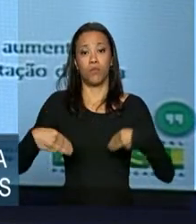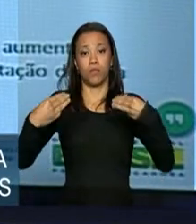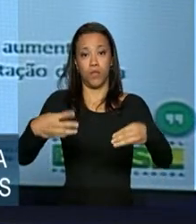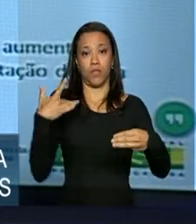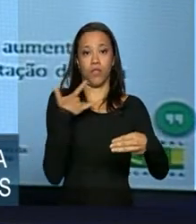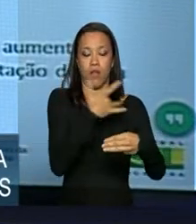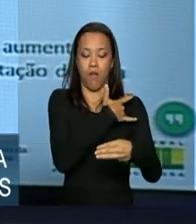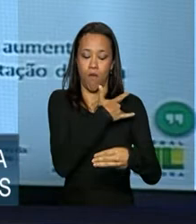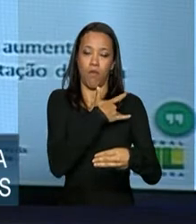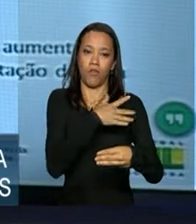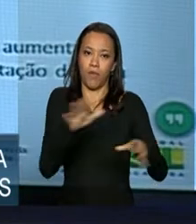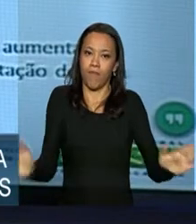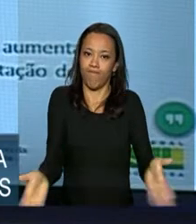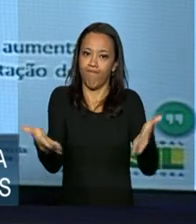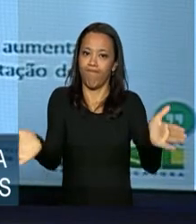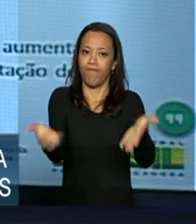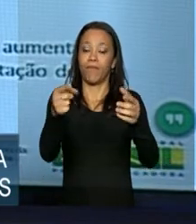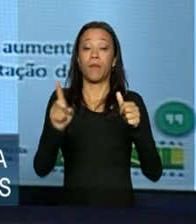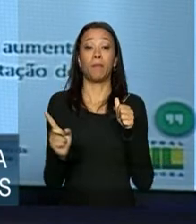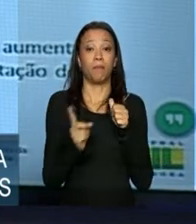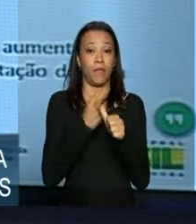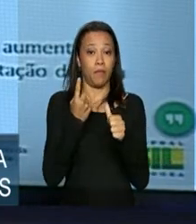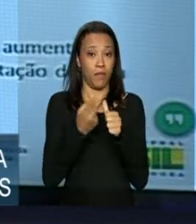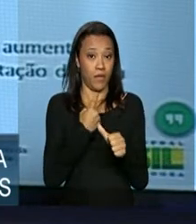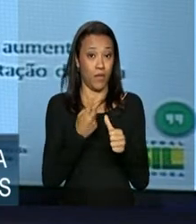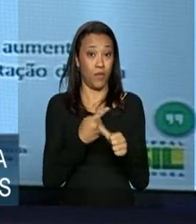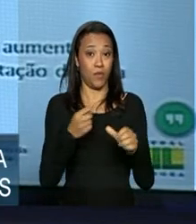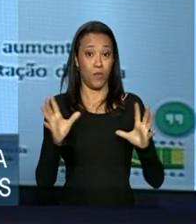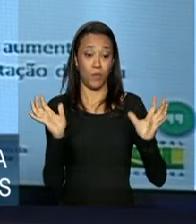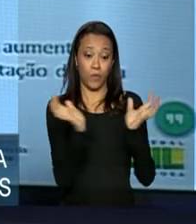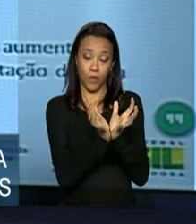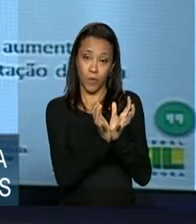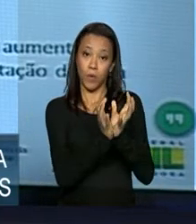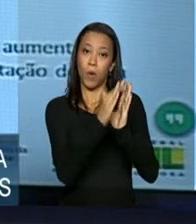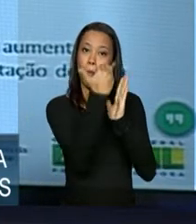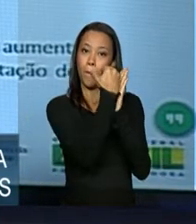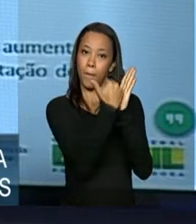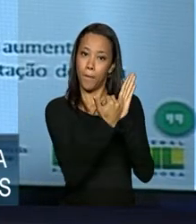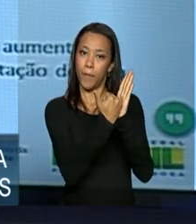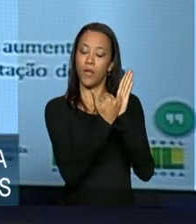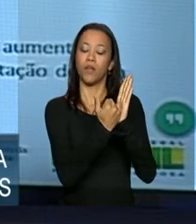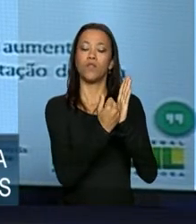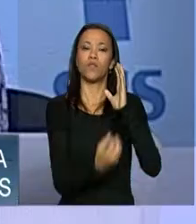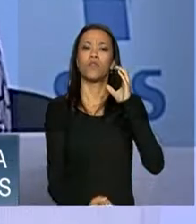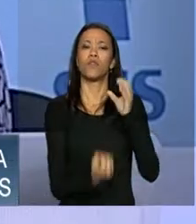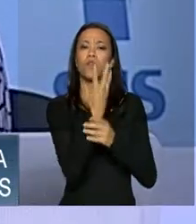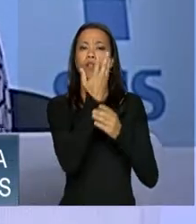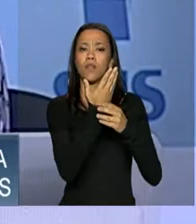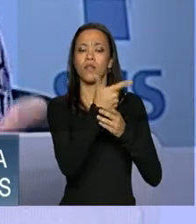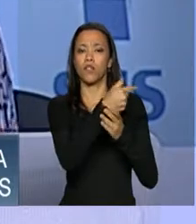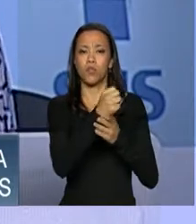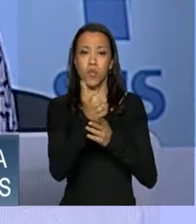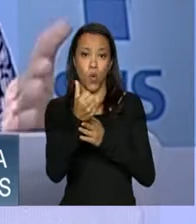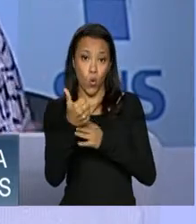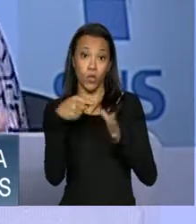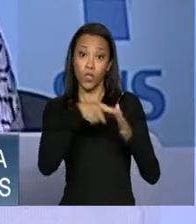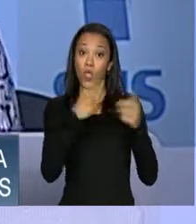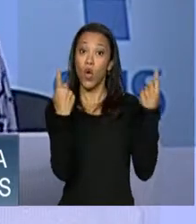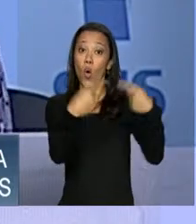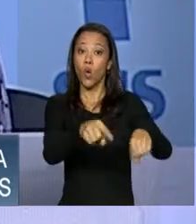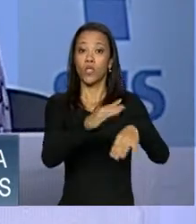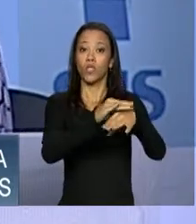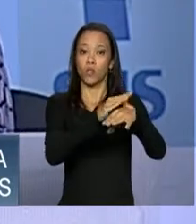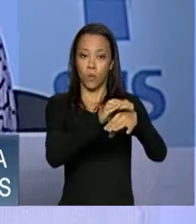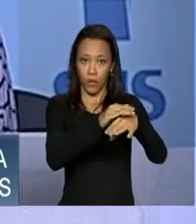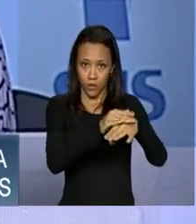Eu destacaria primeiro o Plano de Enfrentamento das Doenças Crônicas. Ele foi lançado em 2011, tem um compromisso para uma década,